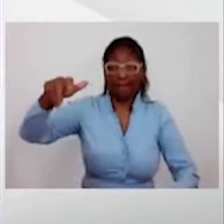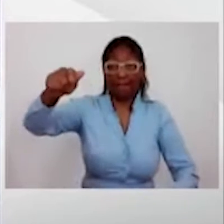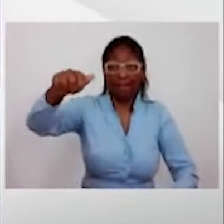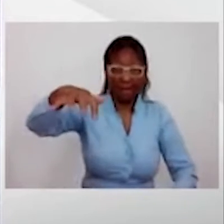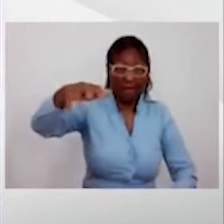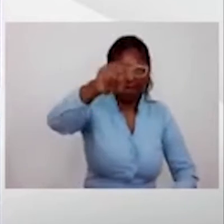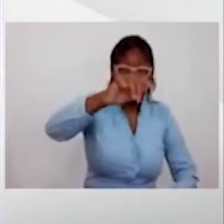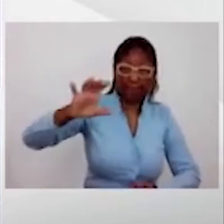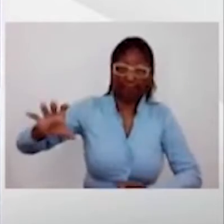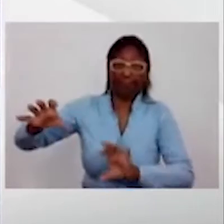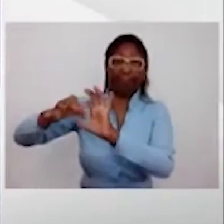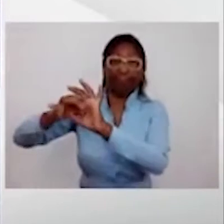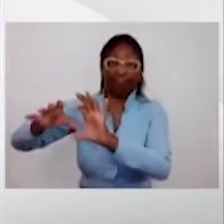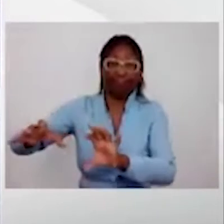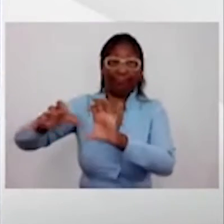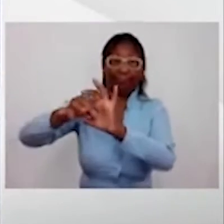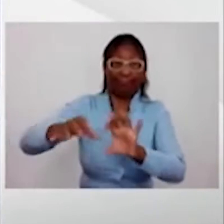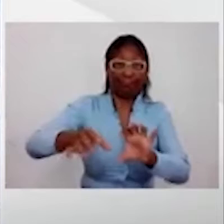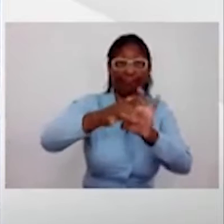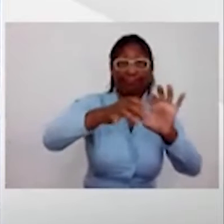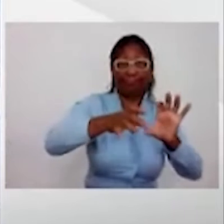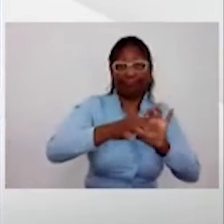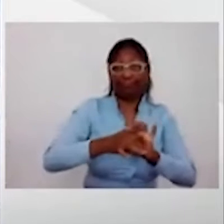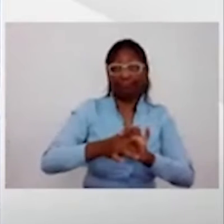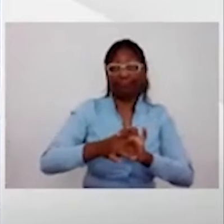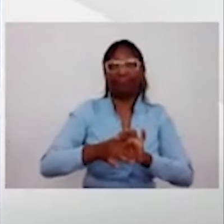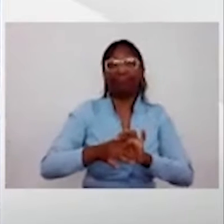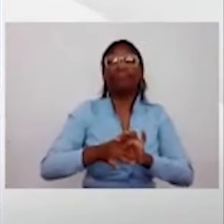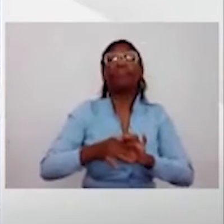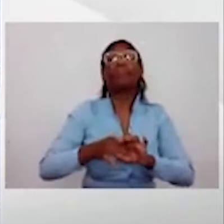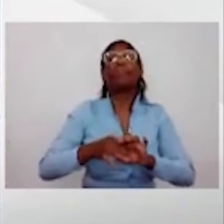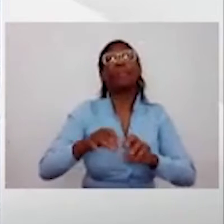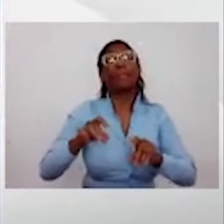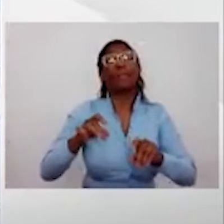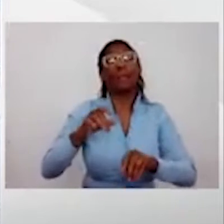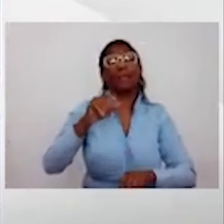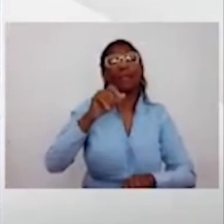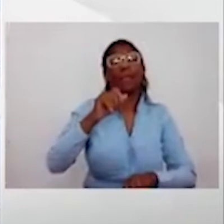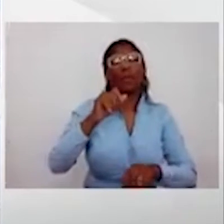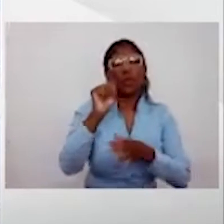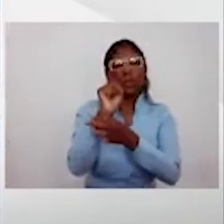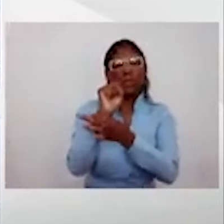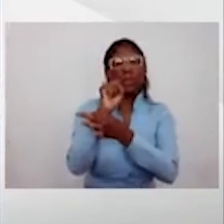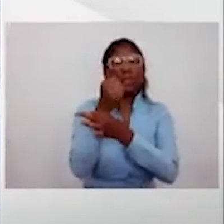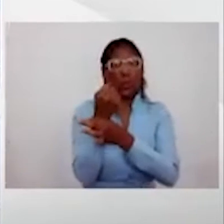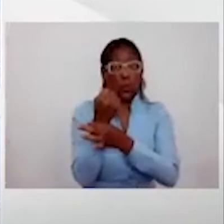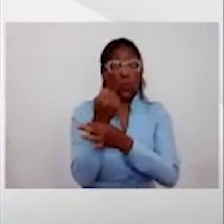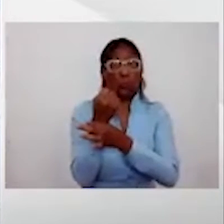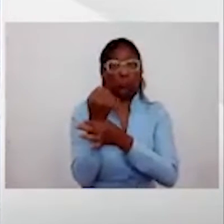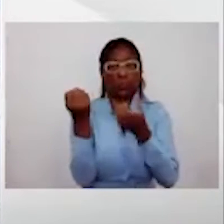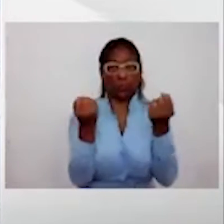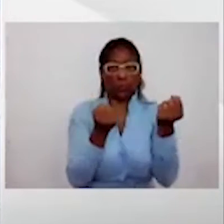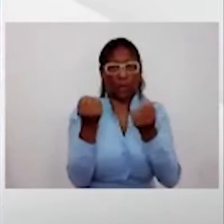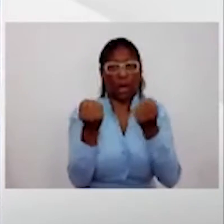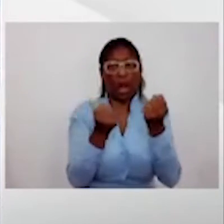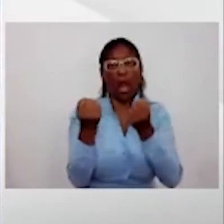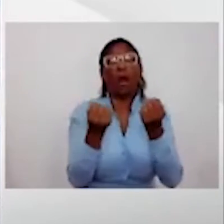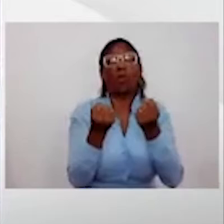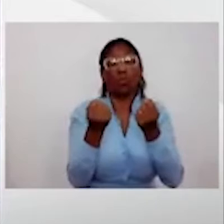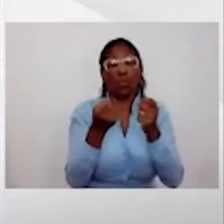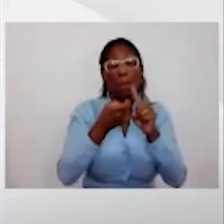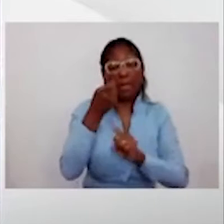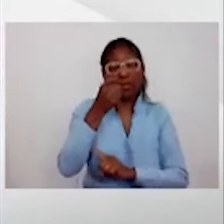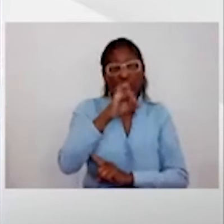veículo é a constante redução no custo das apólices de seguro no estado do Rio Grande do Sul. A cada janeiro que